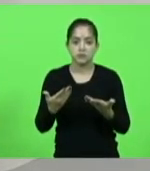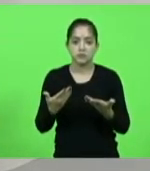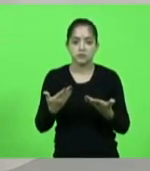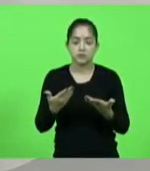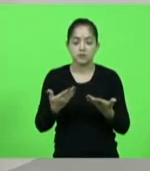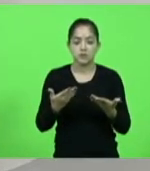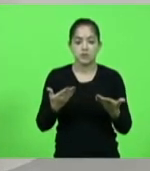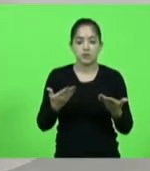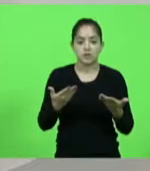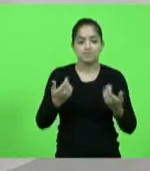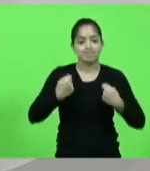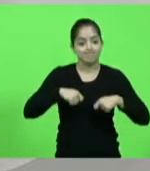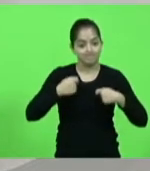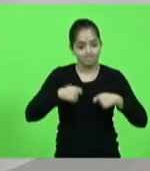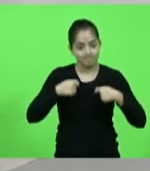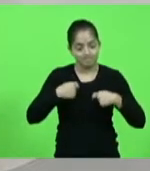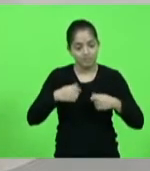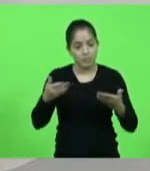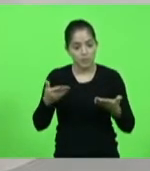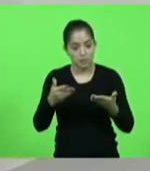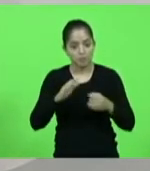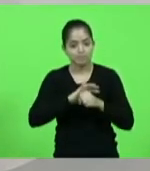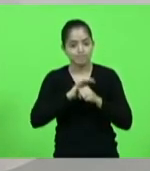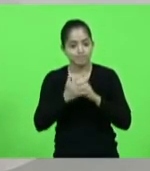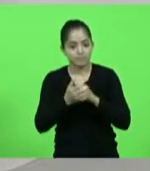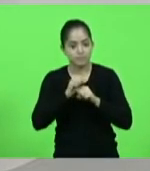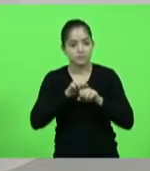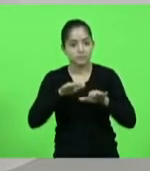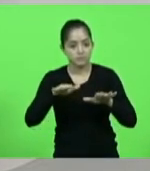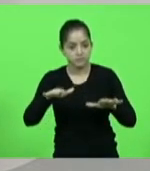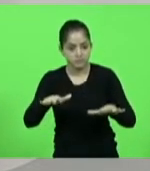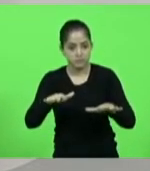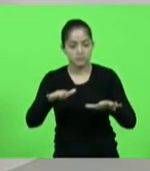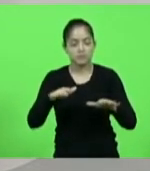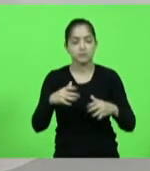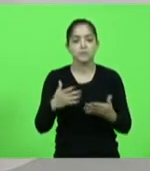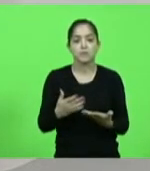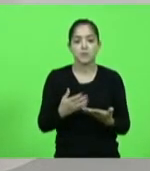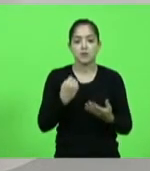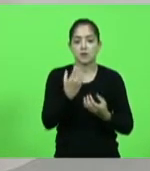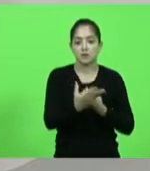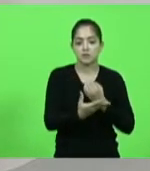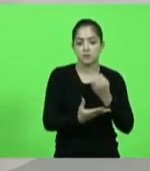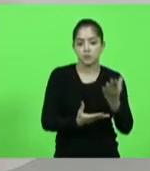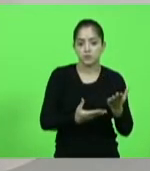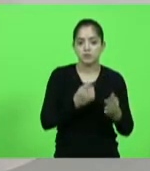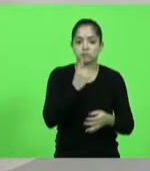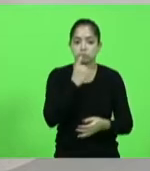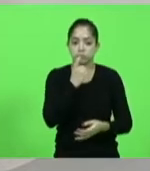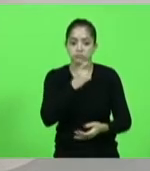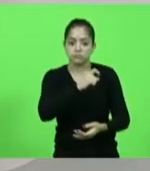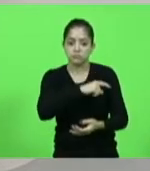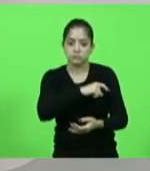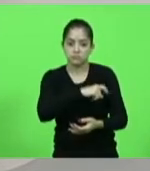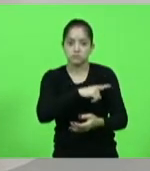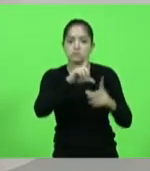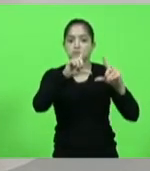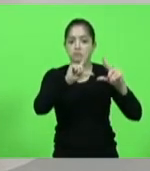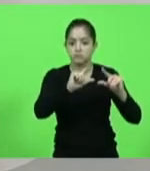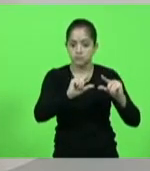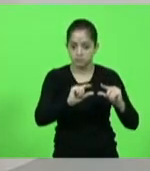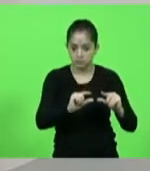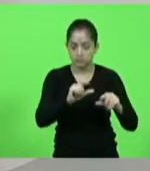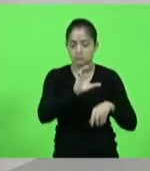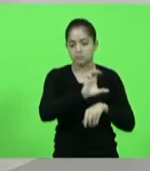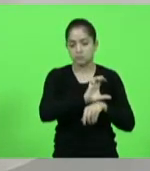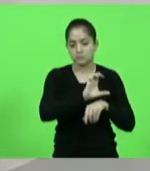hoje, visto que, com a pandemia da Covid, as doações de sangue também diminuíram no nosso